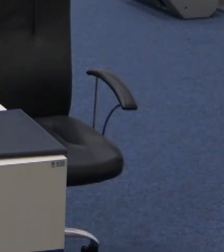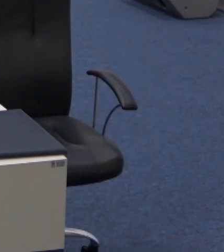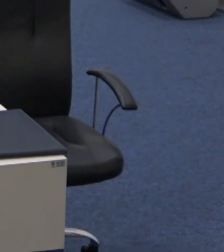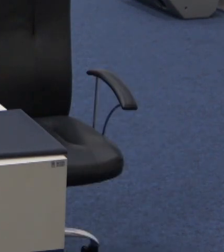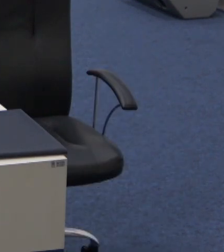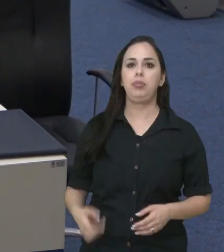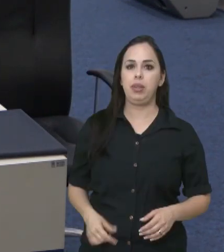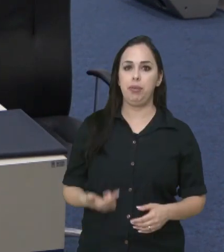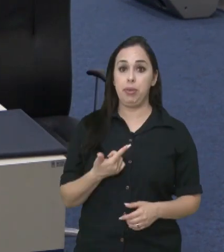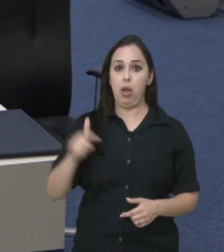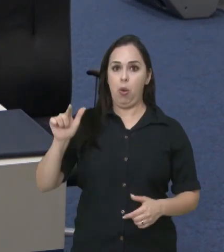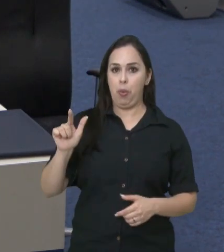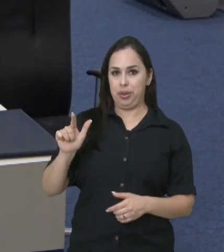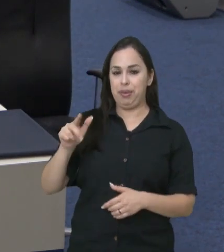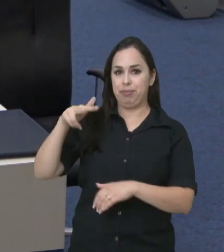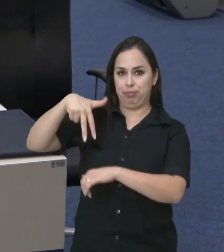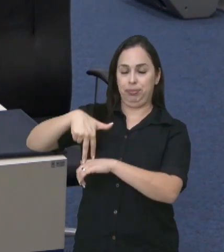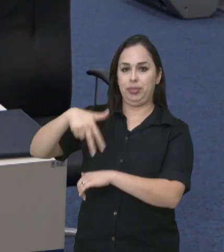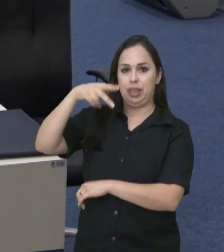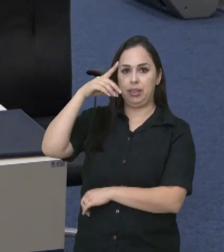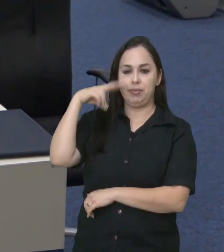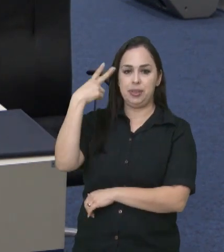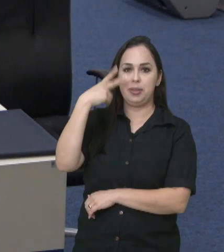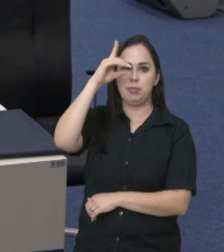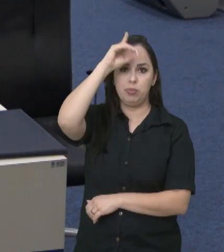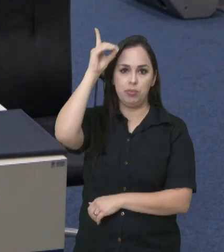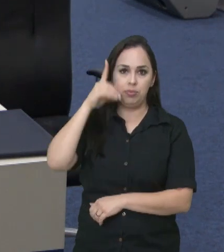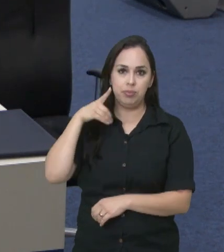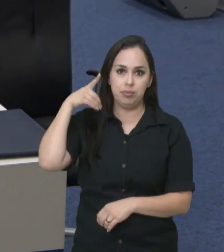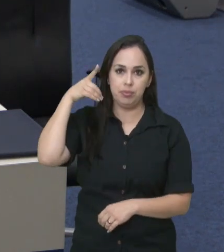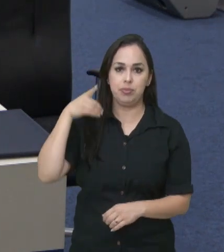Próximo, a vereadora Dulce Rita.